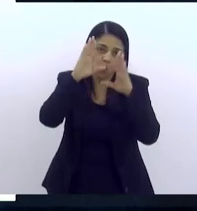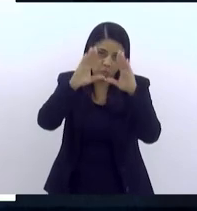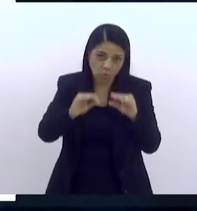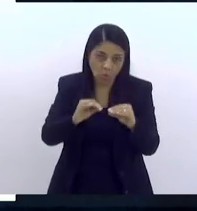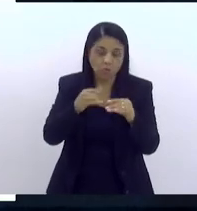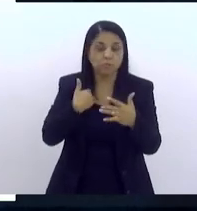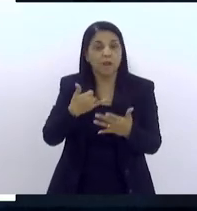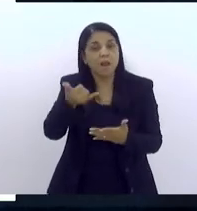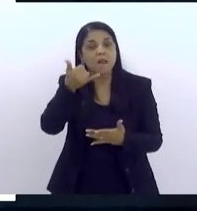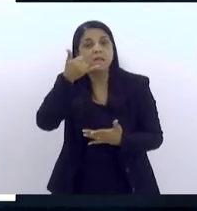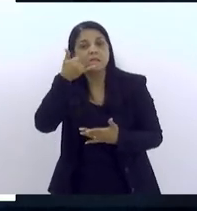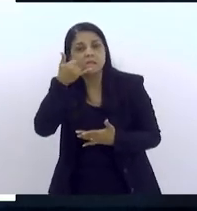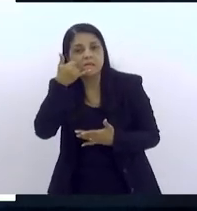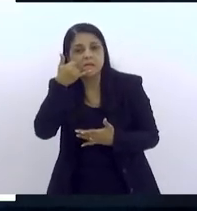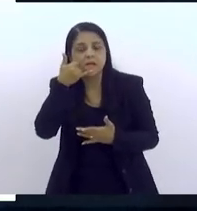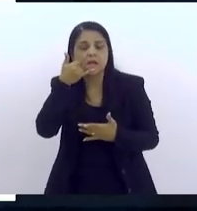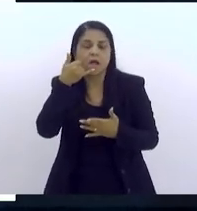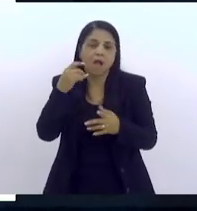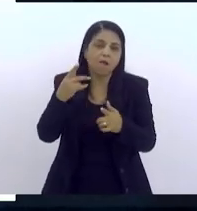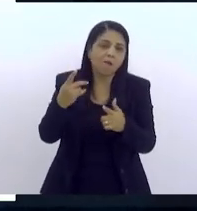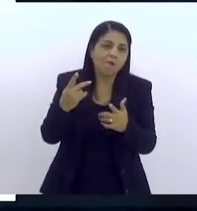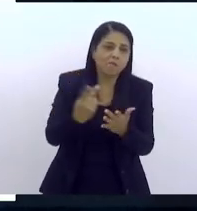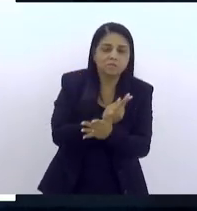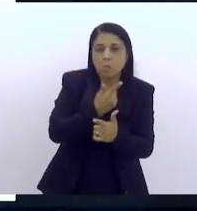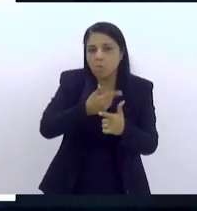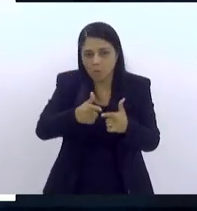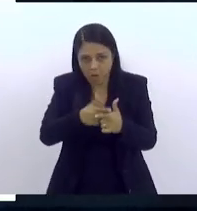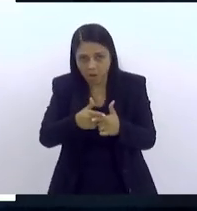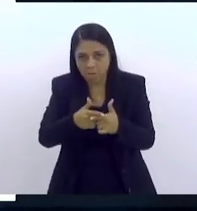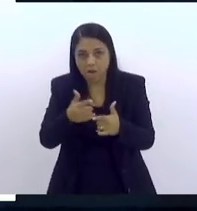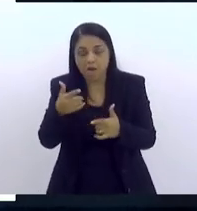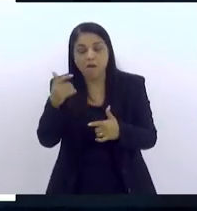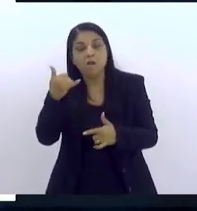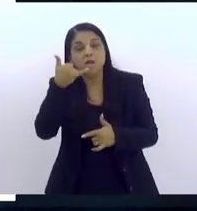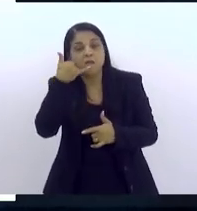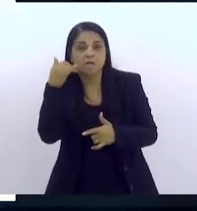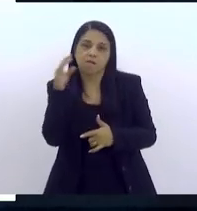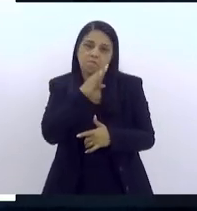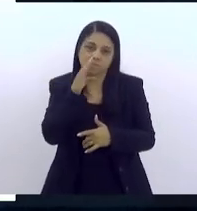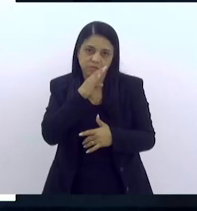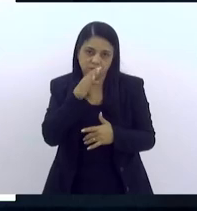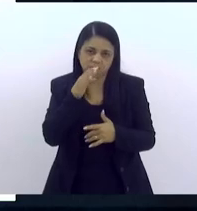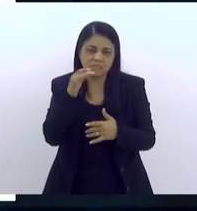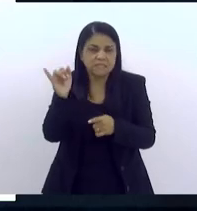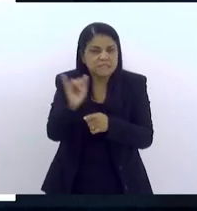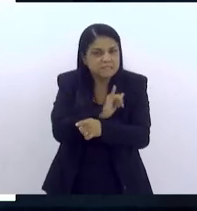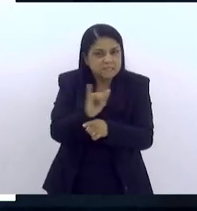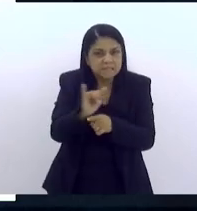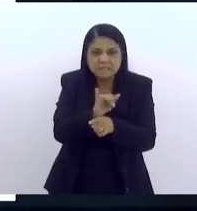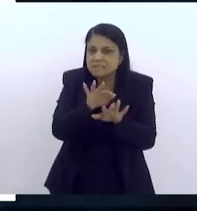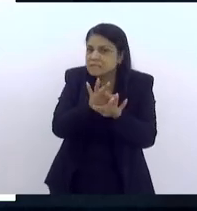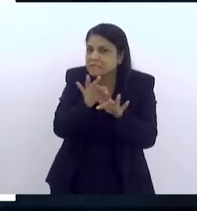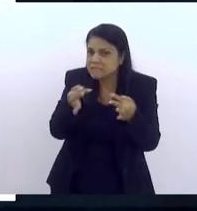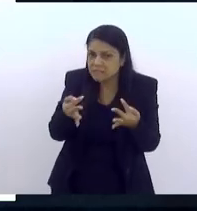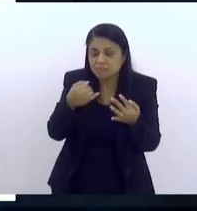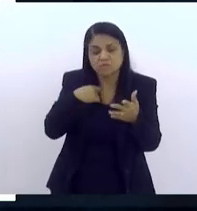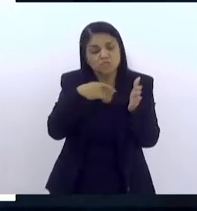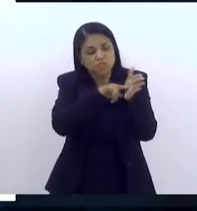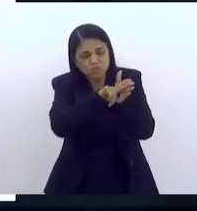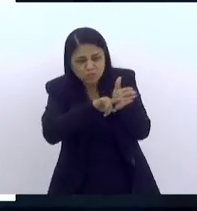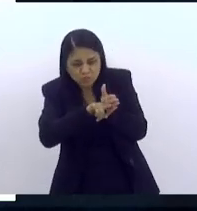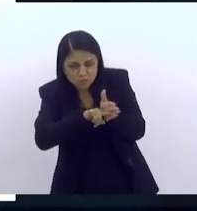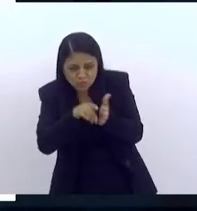uma situação de emergência são estratégias que são simples e que nos estudos que a gente levantou